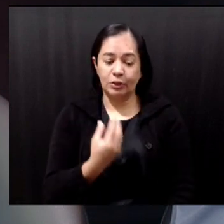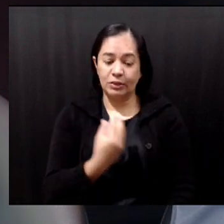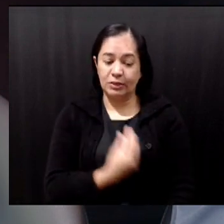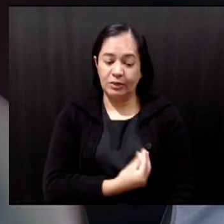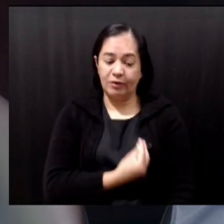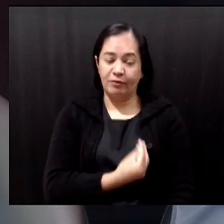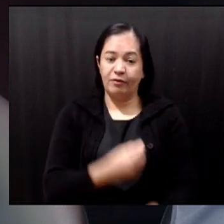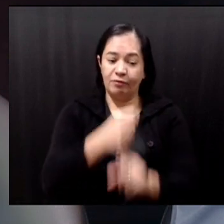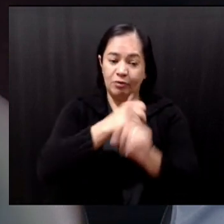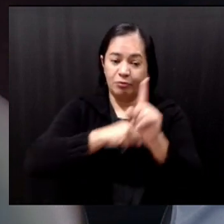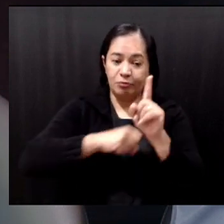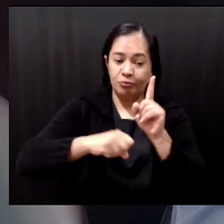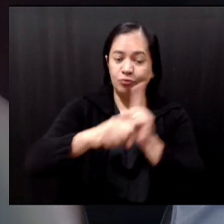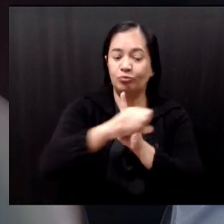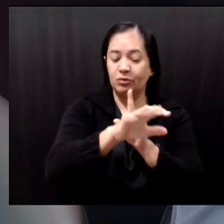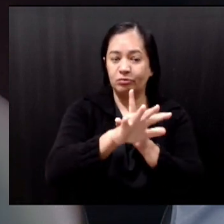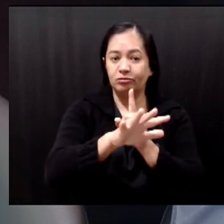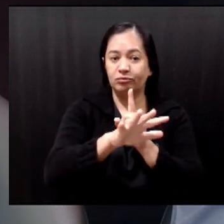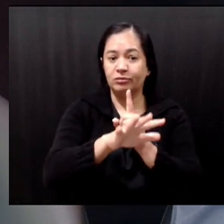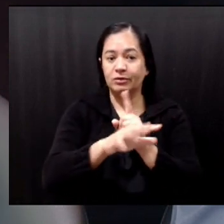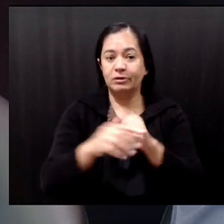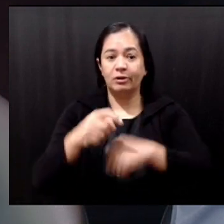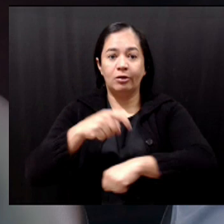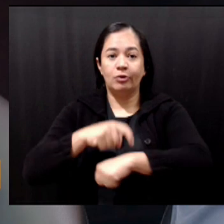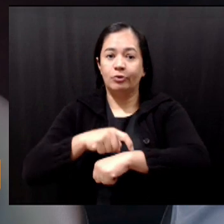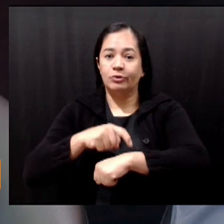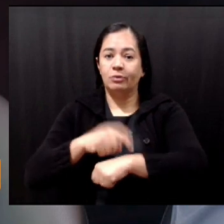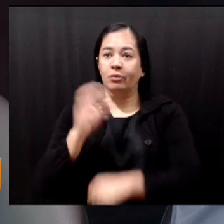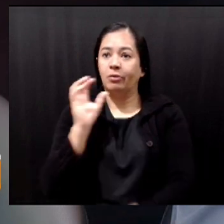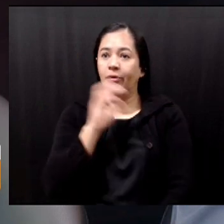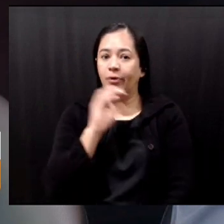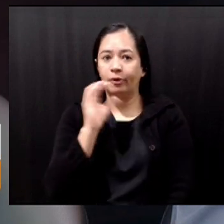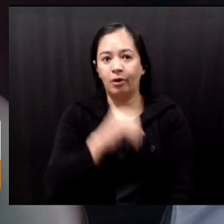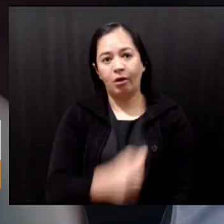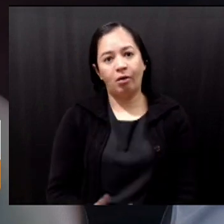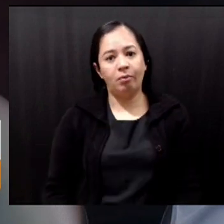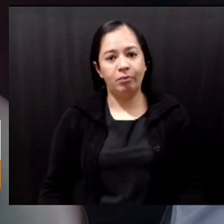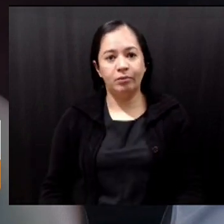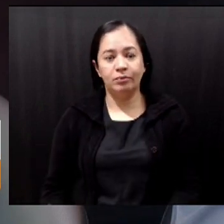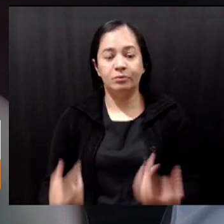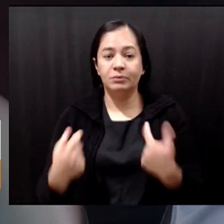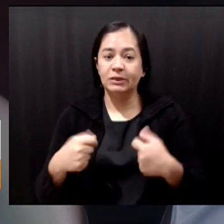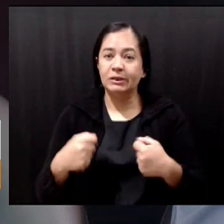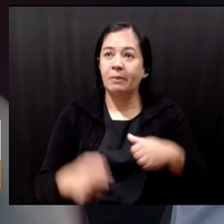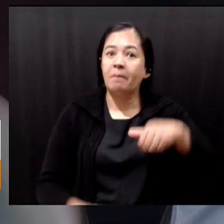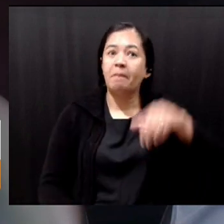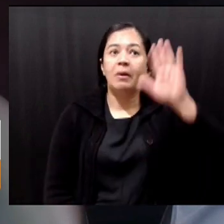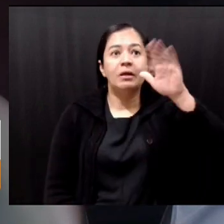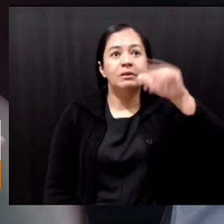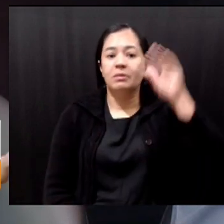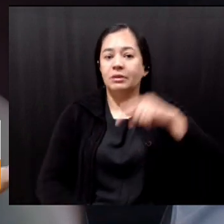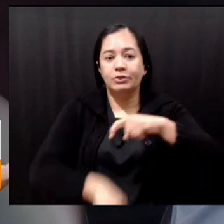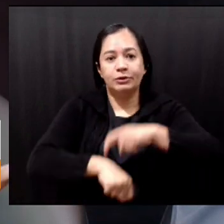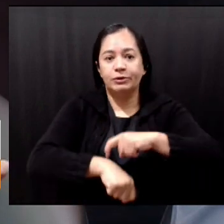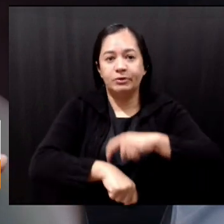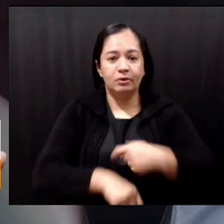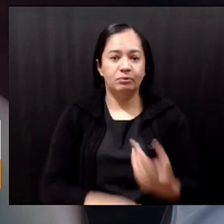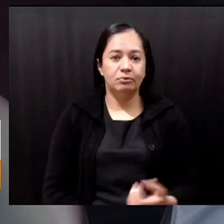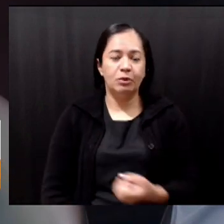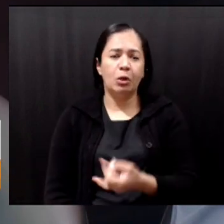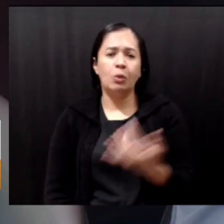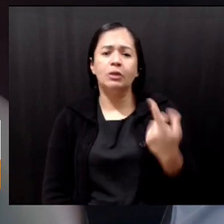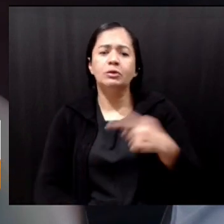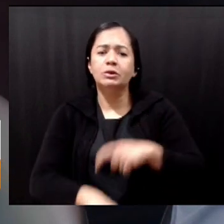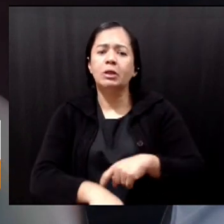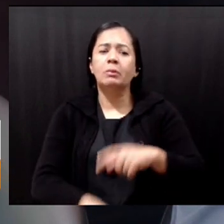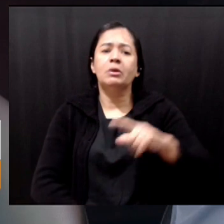tempo é algo muito urgente, né, necessitamos cada vez mais de tempo. Então veja, quanto tempo sobra para as amizades,